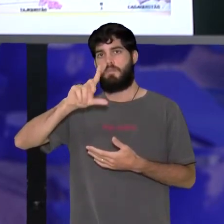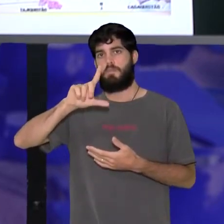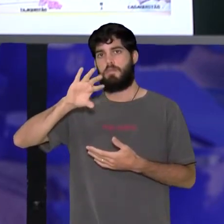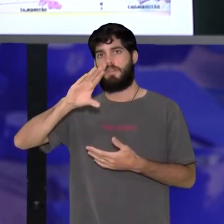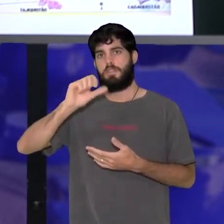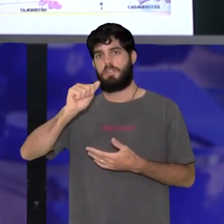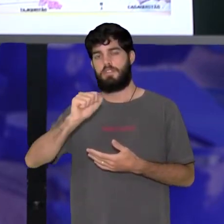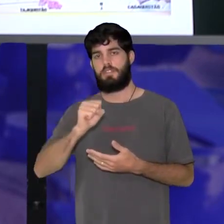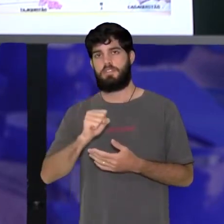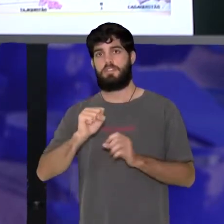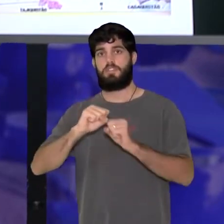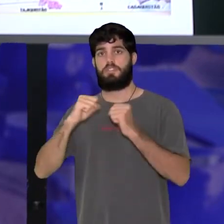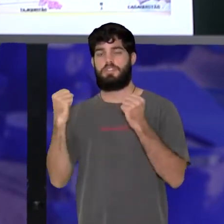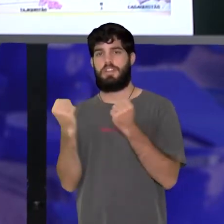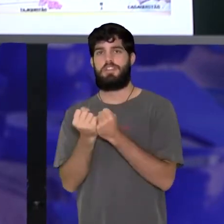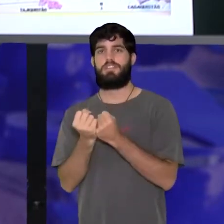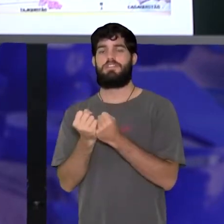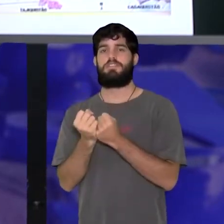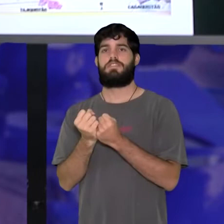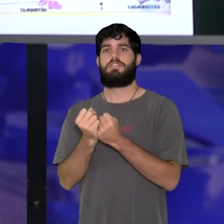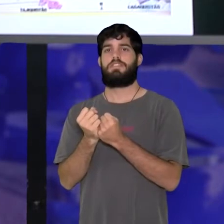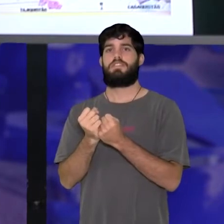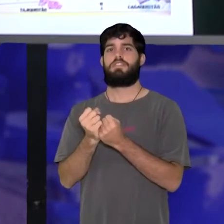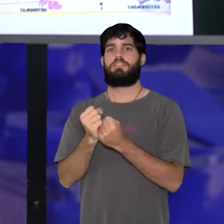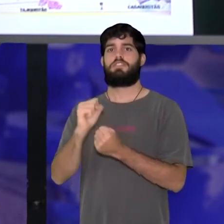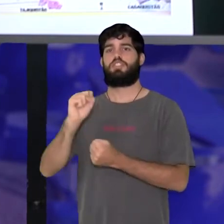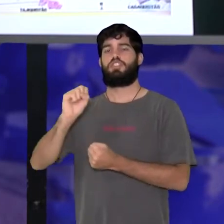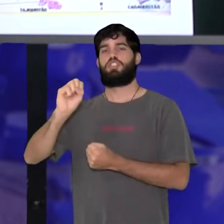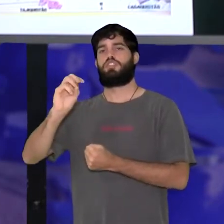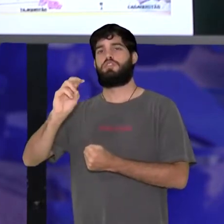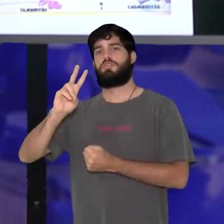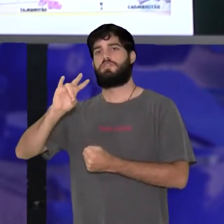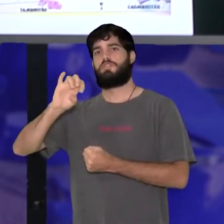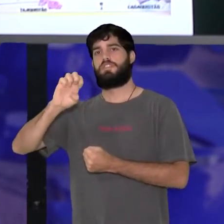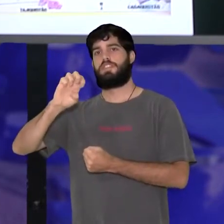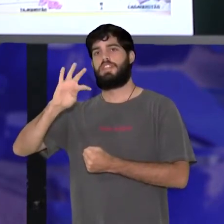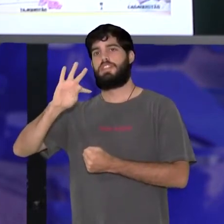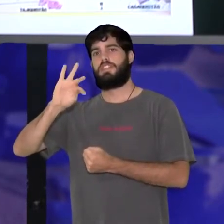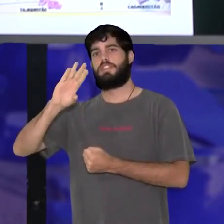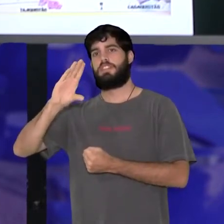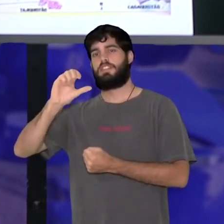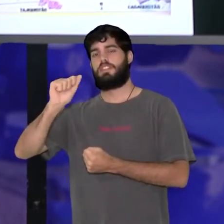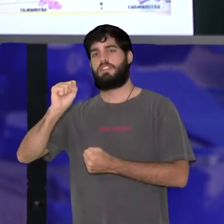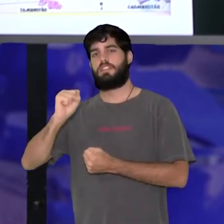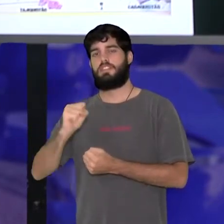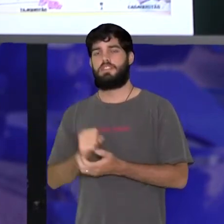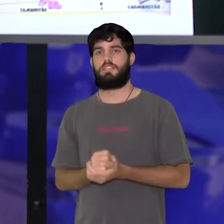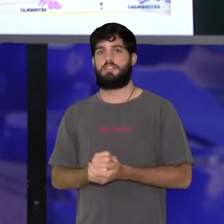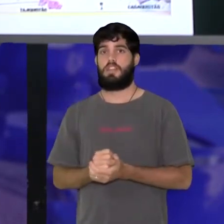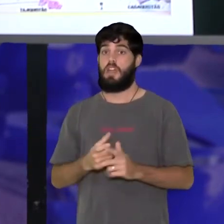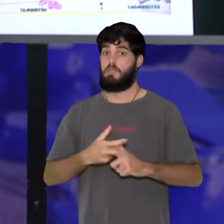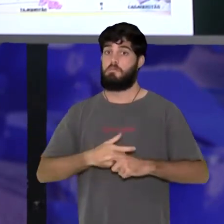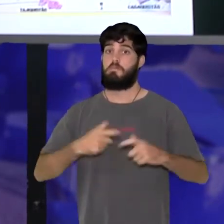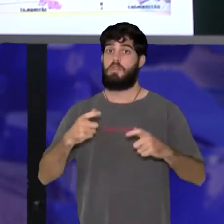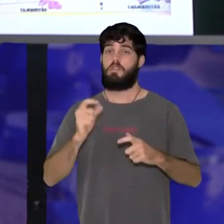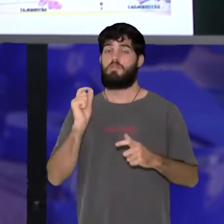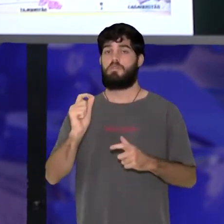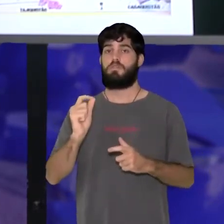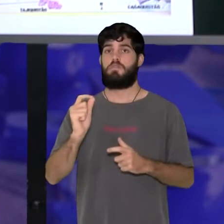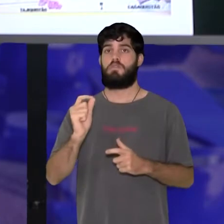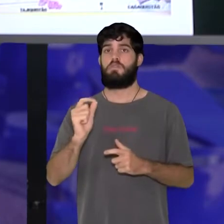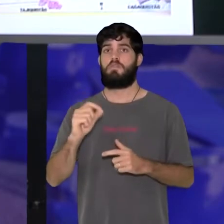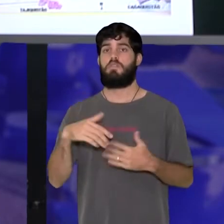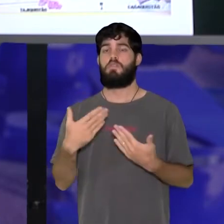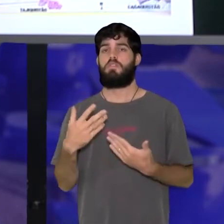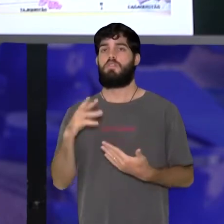Soviéticas. Dentre estas repúblicas, a maior delas era a Rússia. Eu vou falar